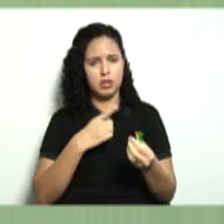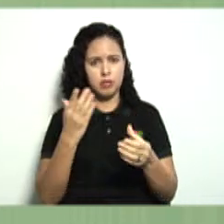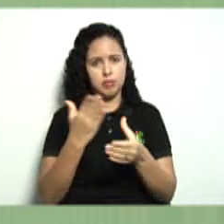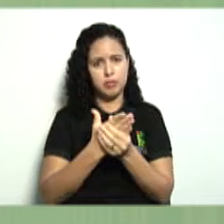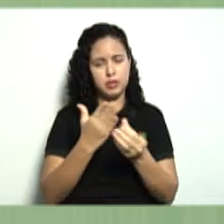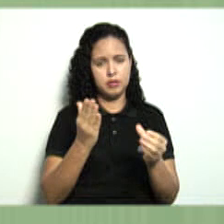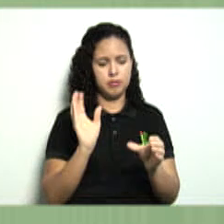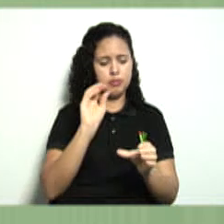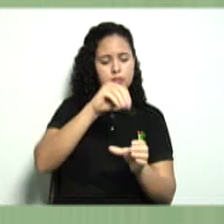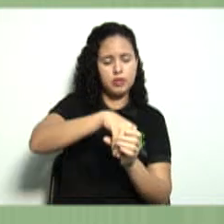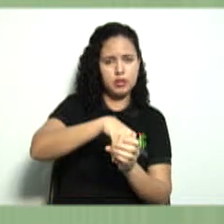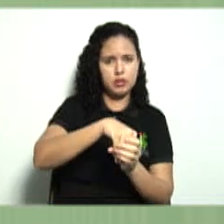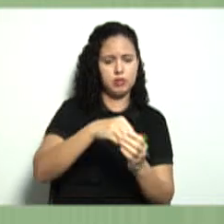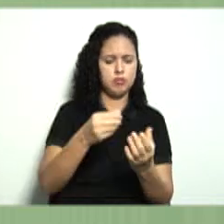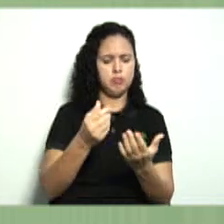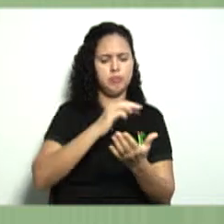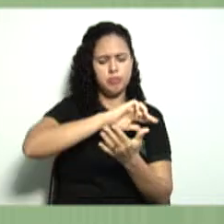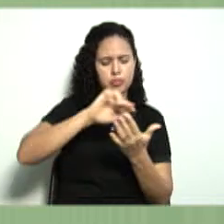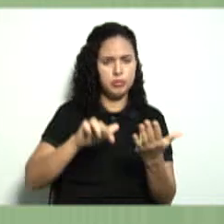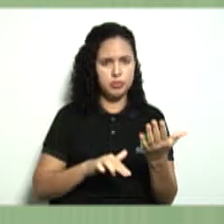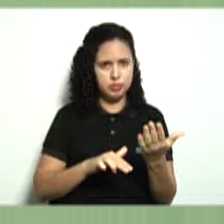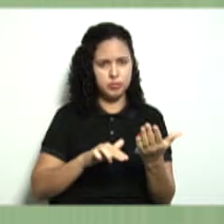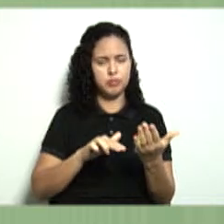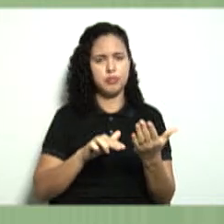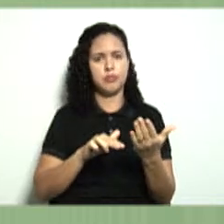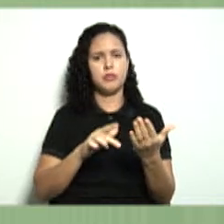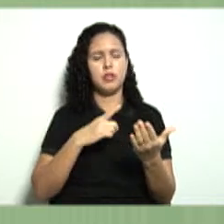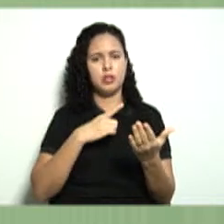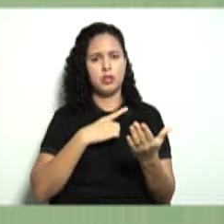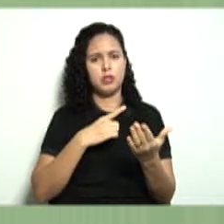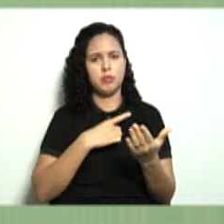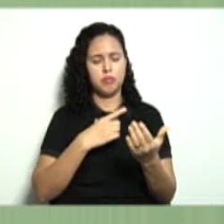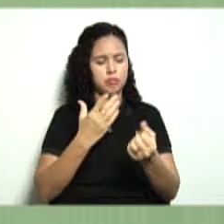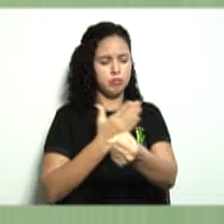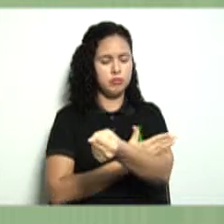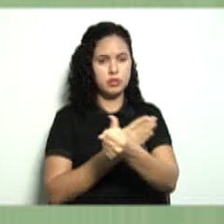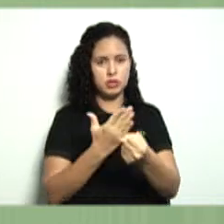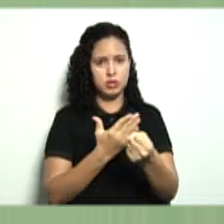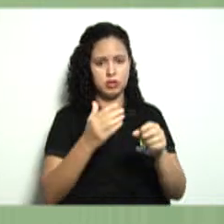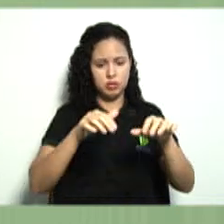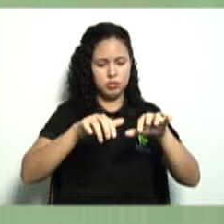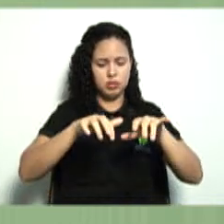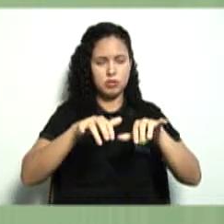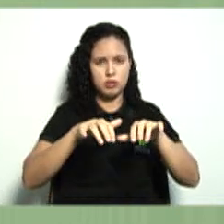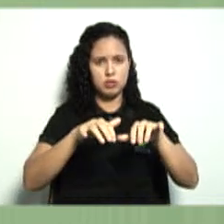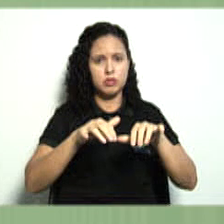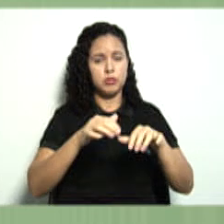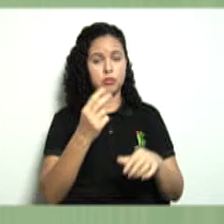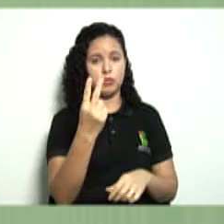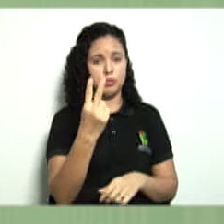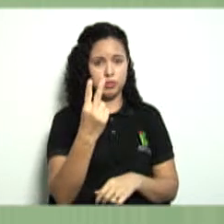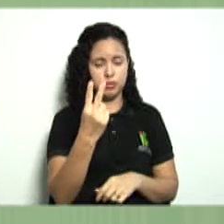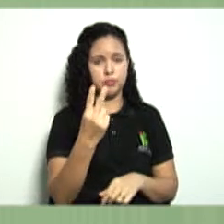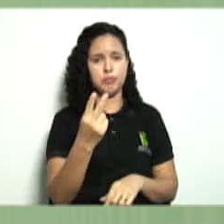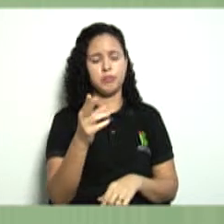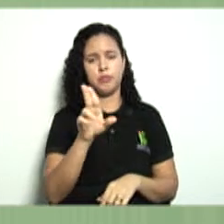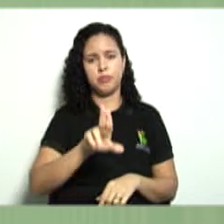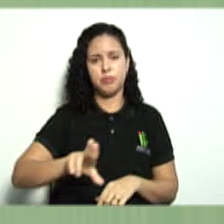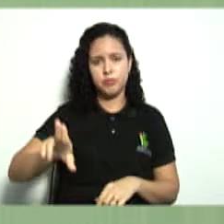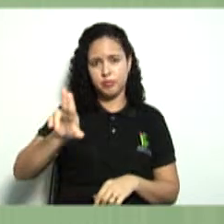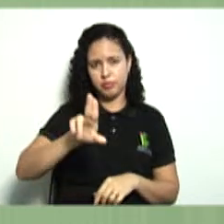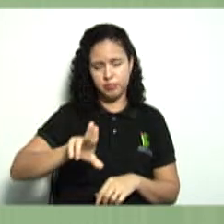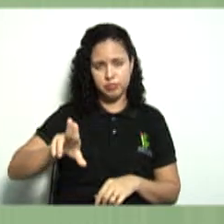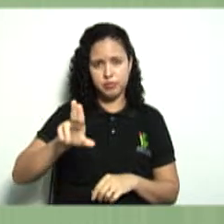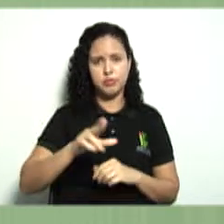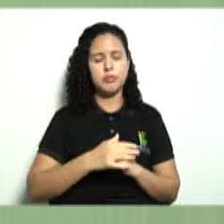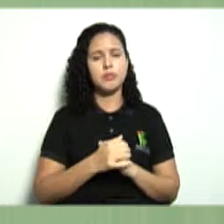arquivos dentro, ok? Aqui eu tenho 2 arquivos que vocês utilizaram aqui na nossa aula, que é o quê? Um